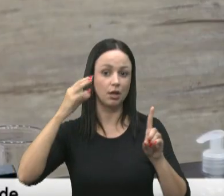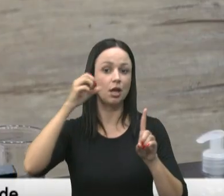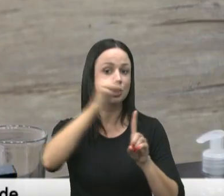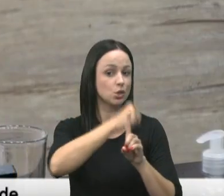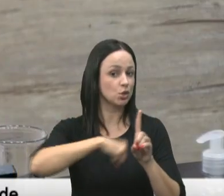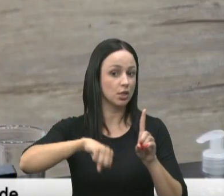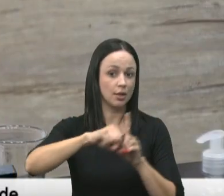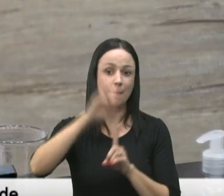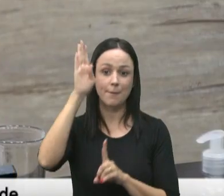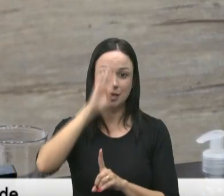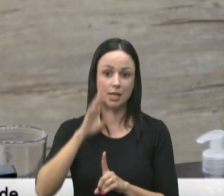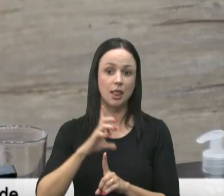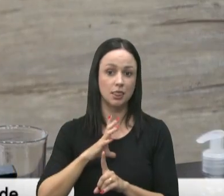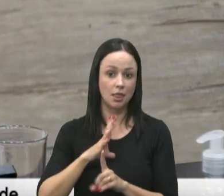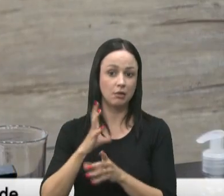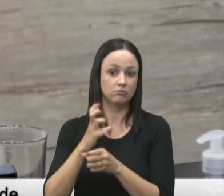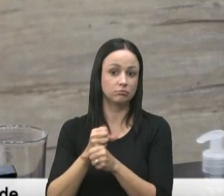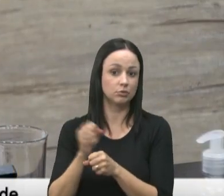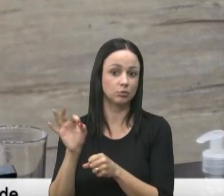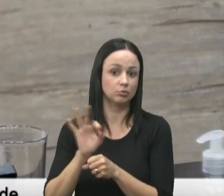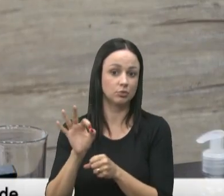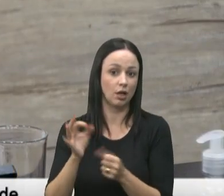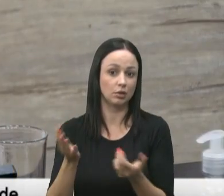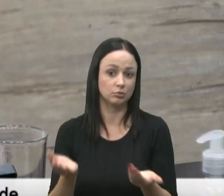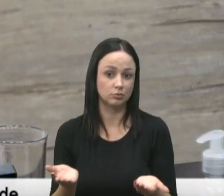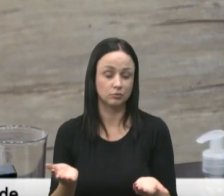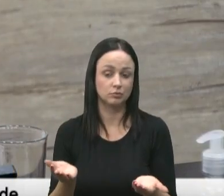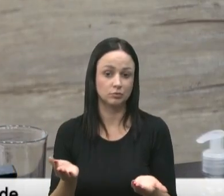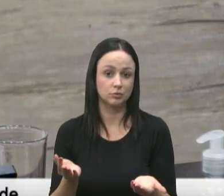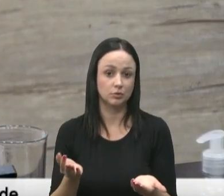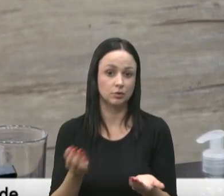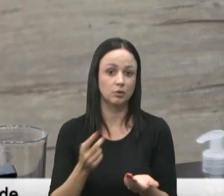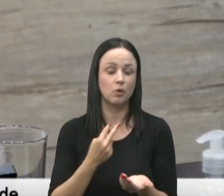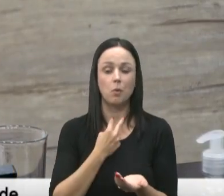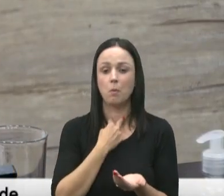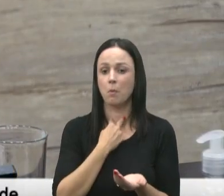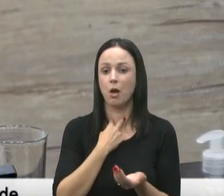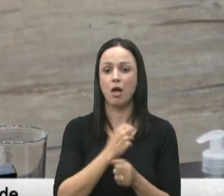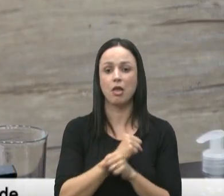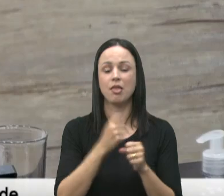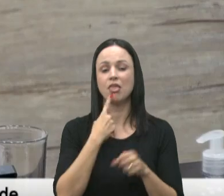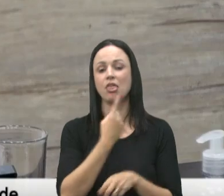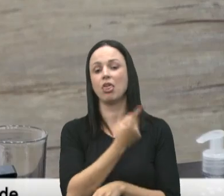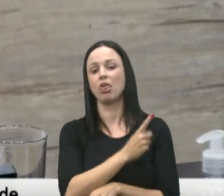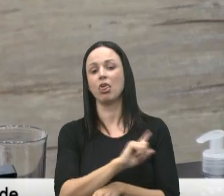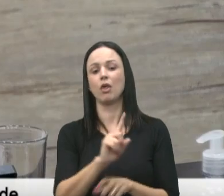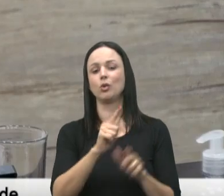brasileira. Então, não é possível que nós tenhamos que negar essa estrutura.